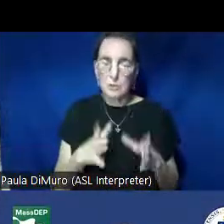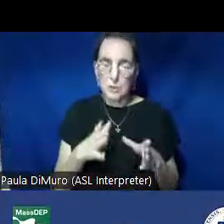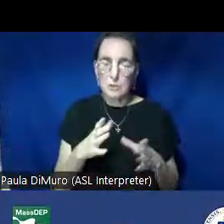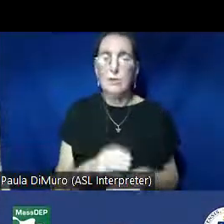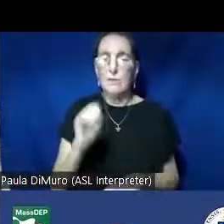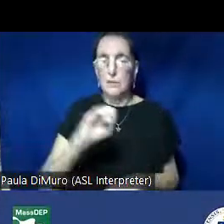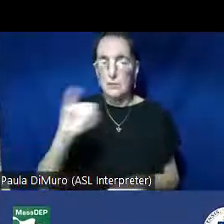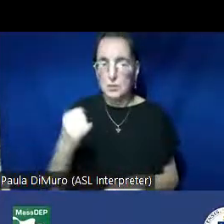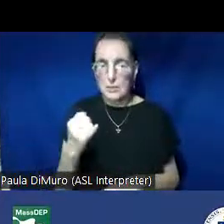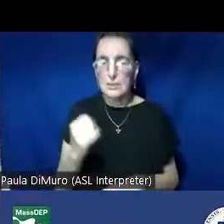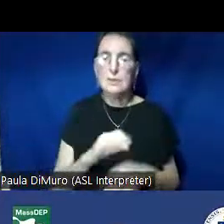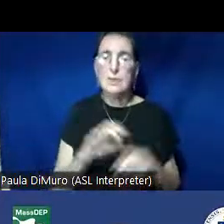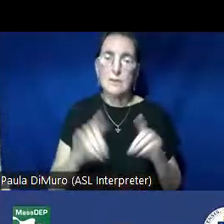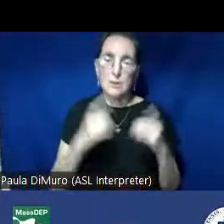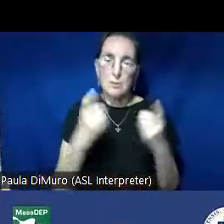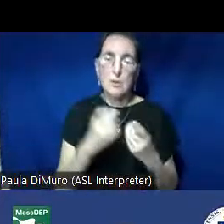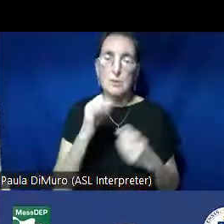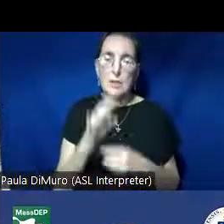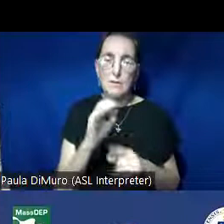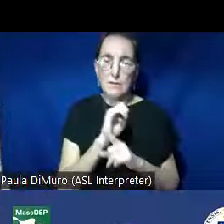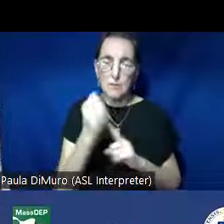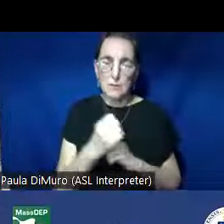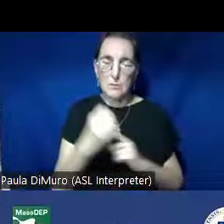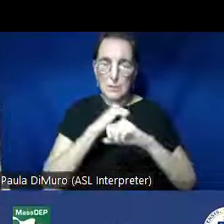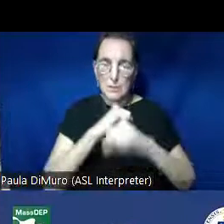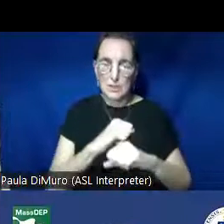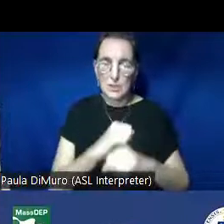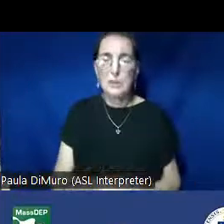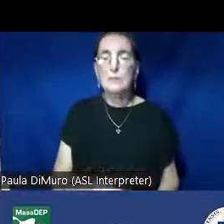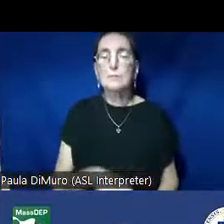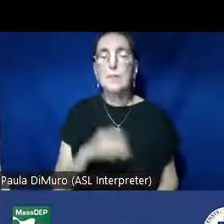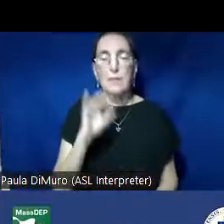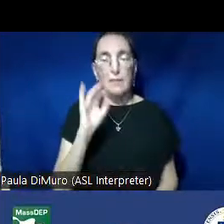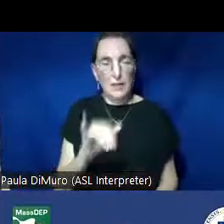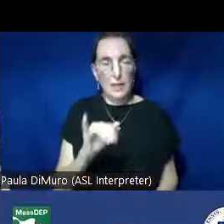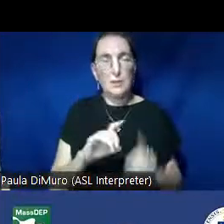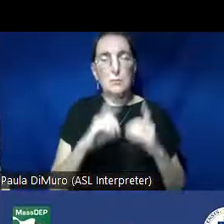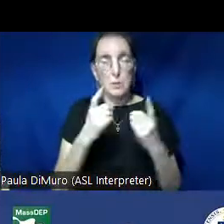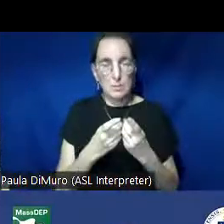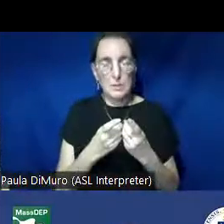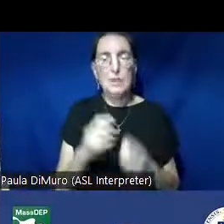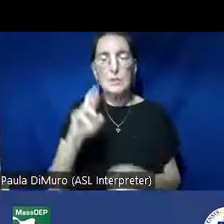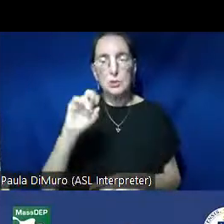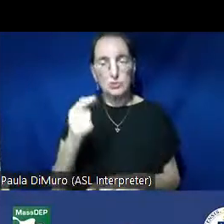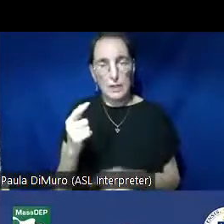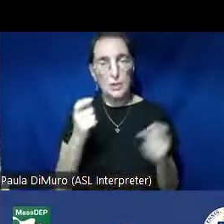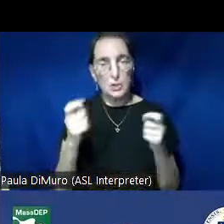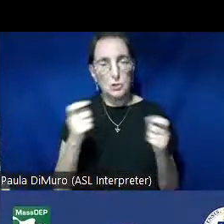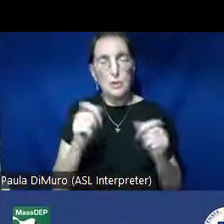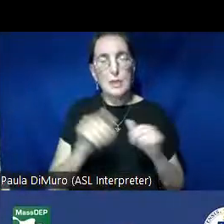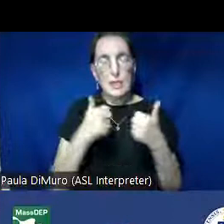Obrigada em nome de Danine Simpson e a mim é oficial no Departamento de Proteção